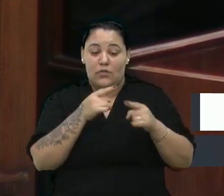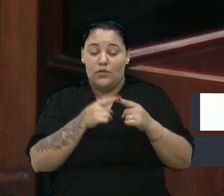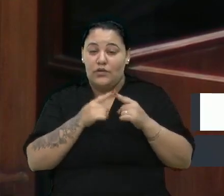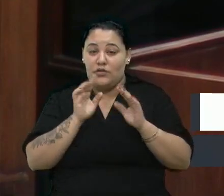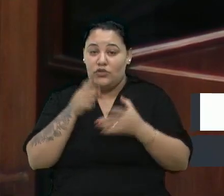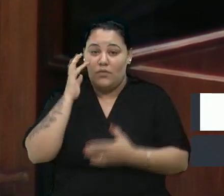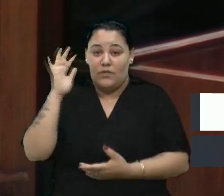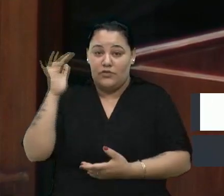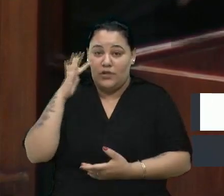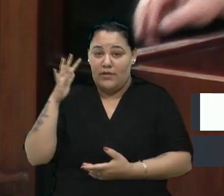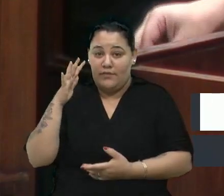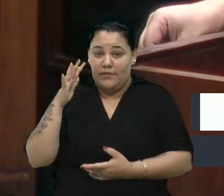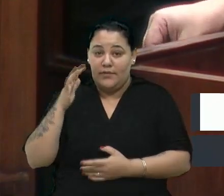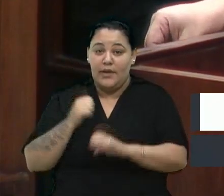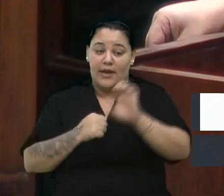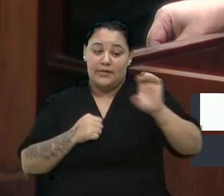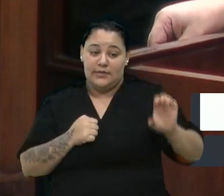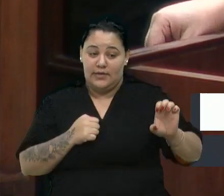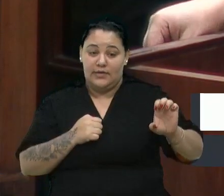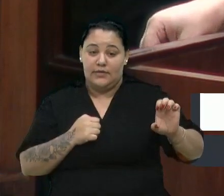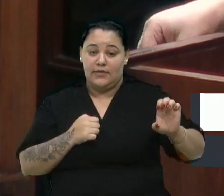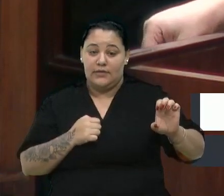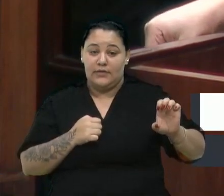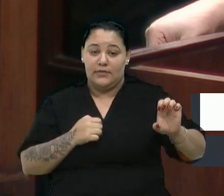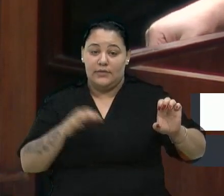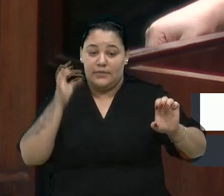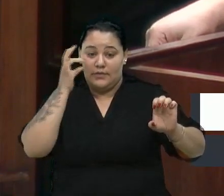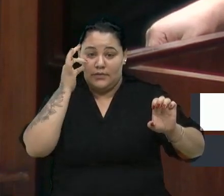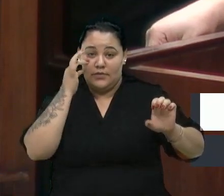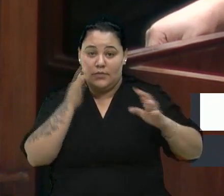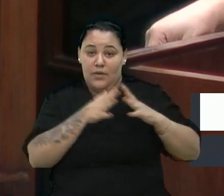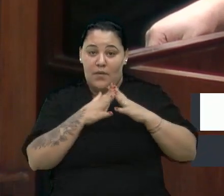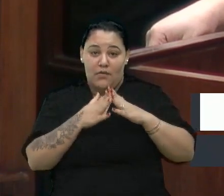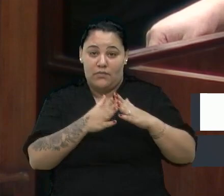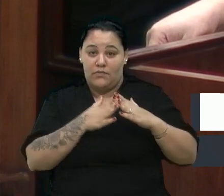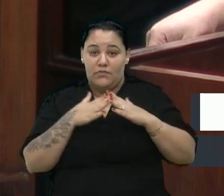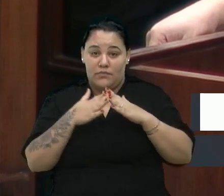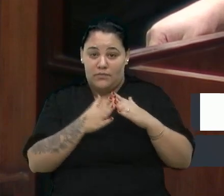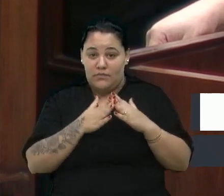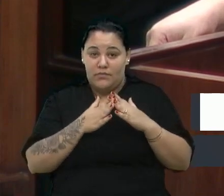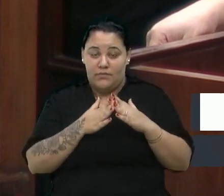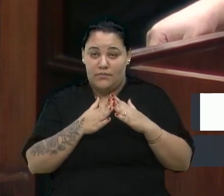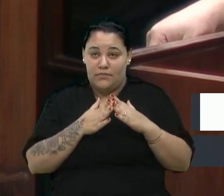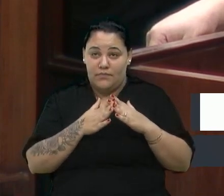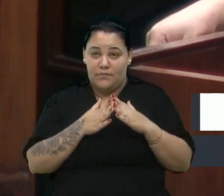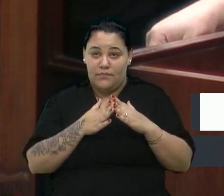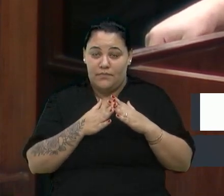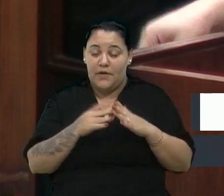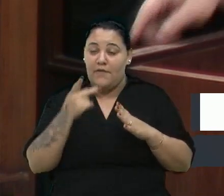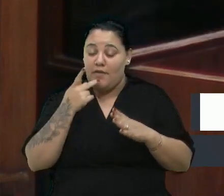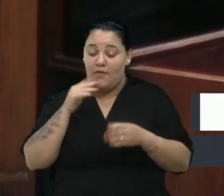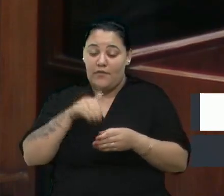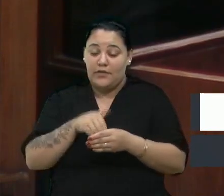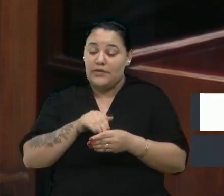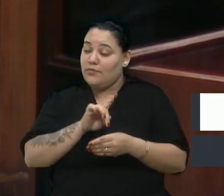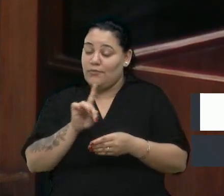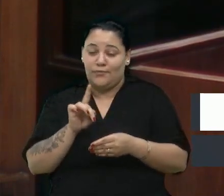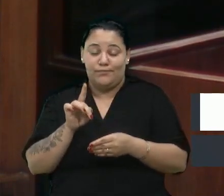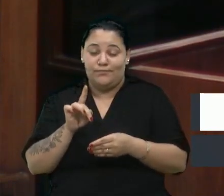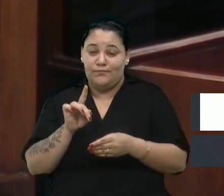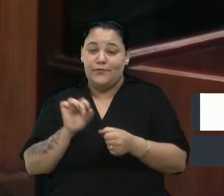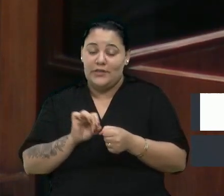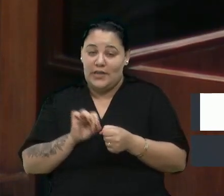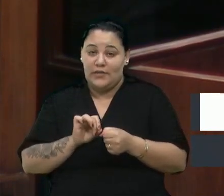que a esquerda ia estar lá para bagunçar, ia estar lá para tentar que a votação não saísse, no aumento